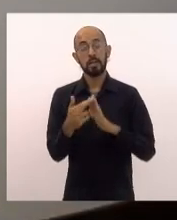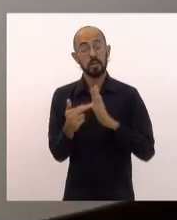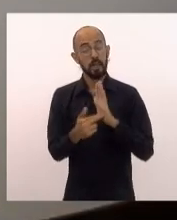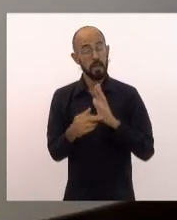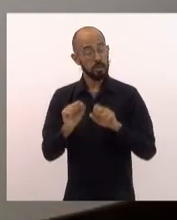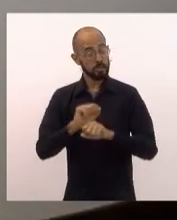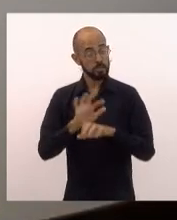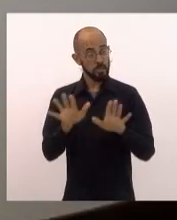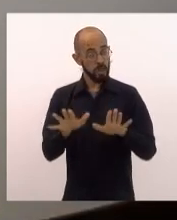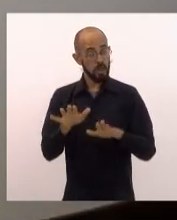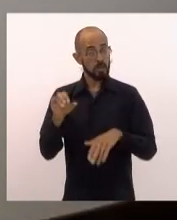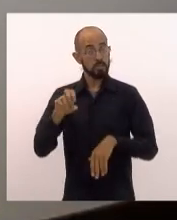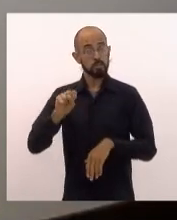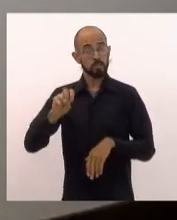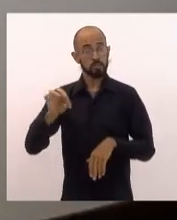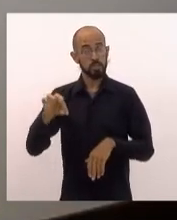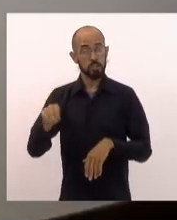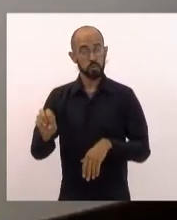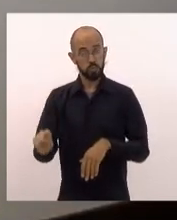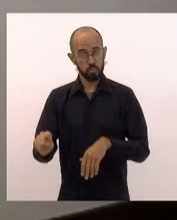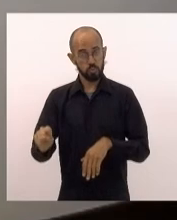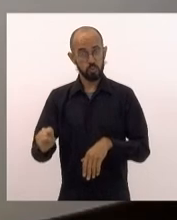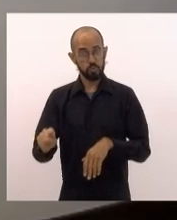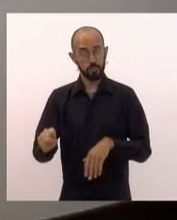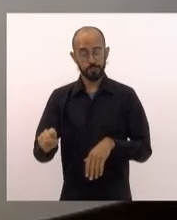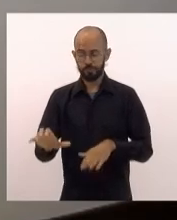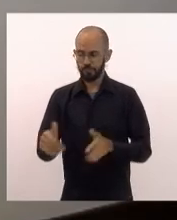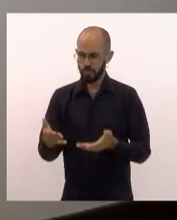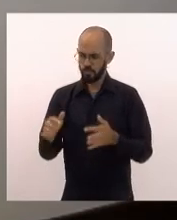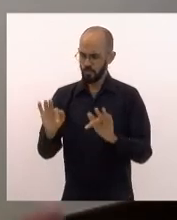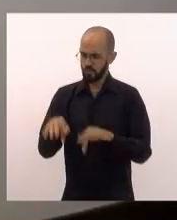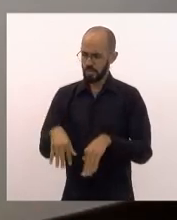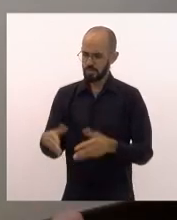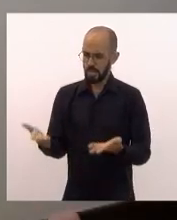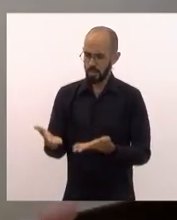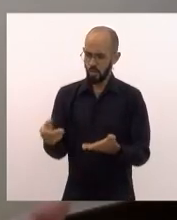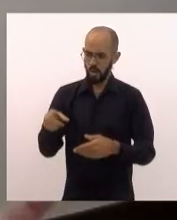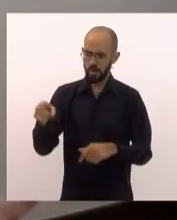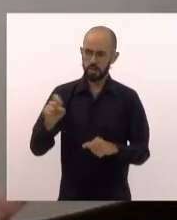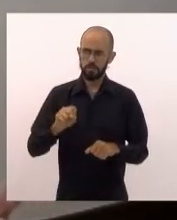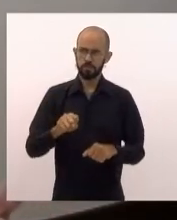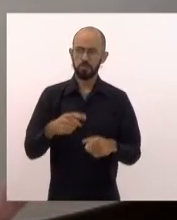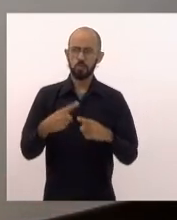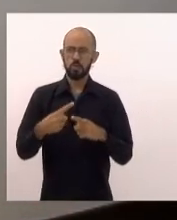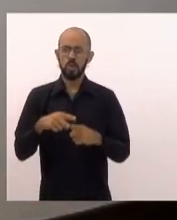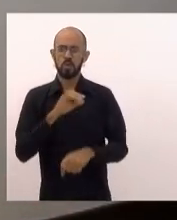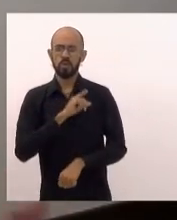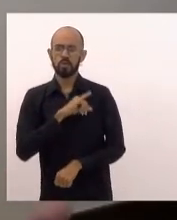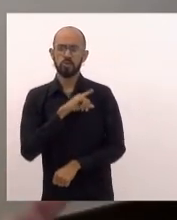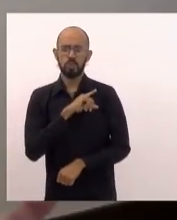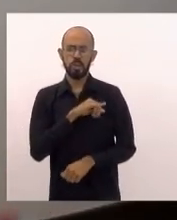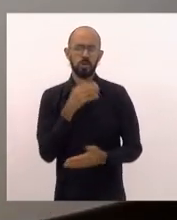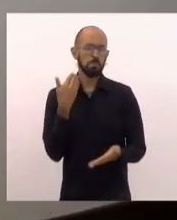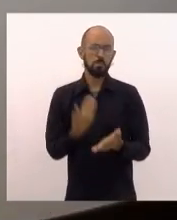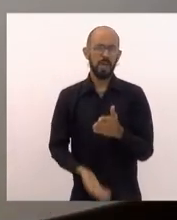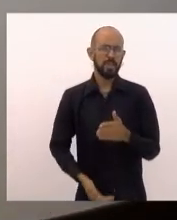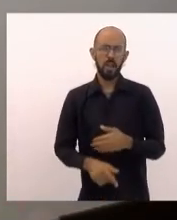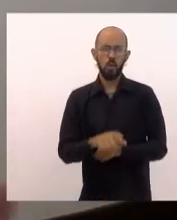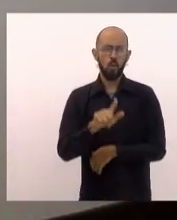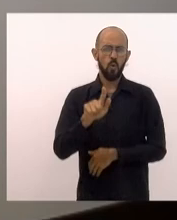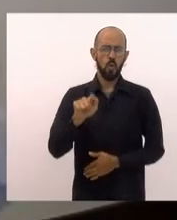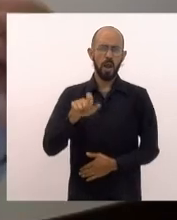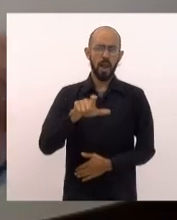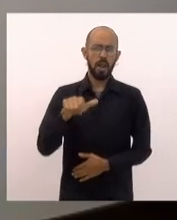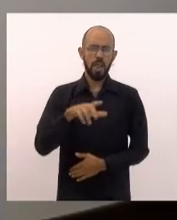o Galeão. Vossa Excelência pode imaginar, Tia Ju, vou concluir, o Rio de Janeiro perdeu o Galeão por completo. É um absurdo. É um absurdo